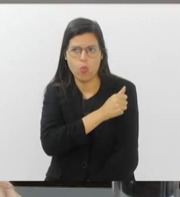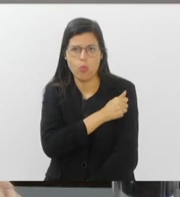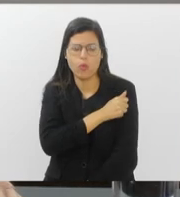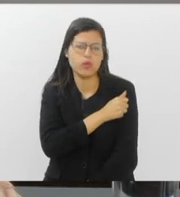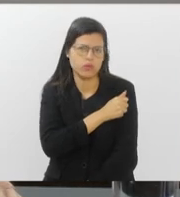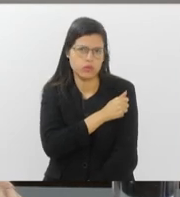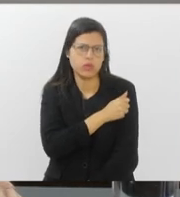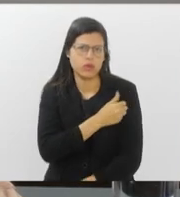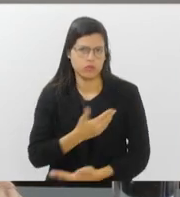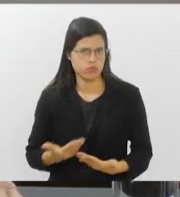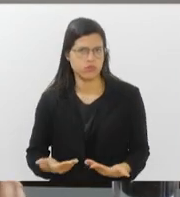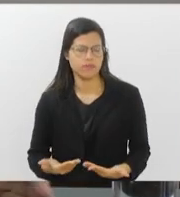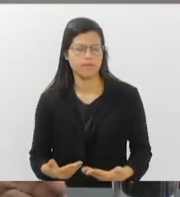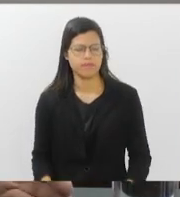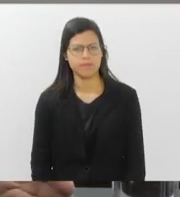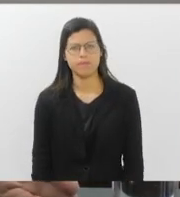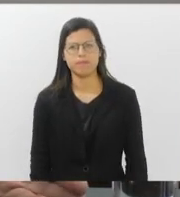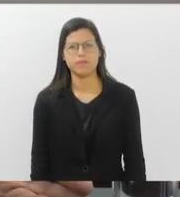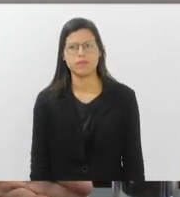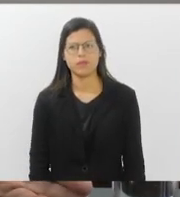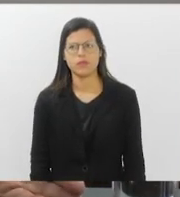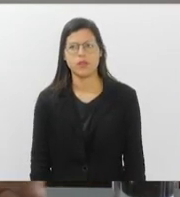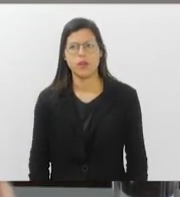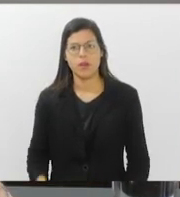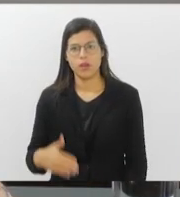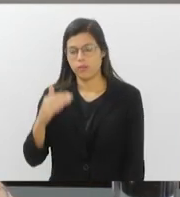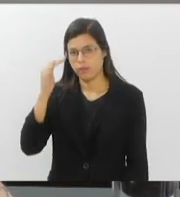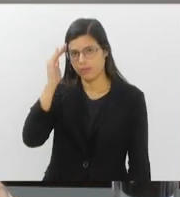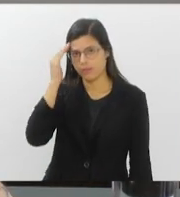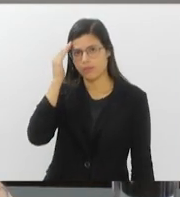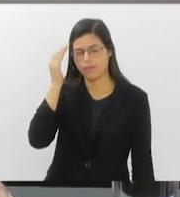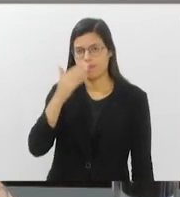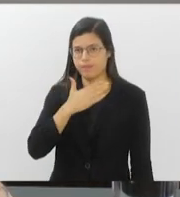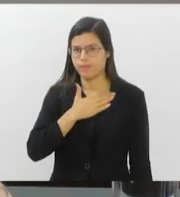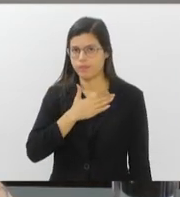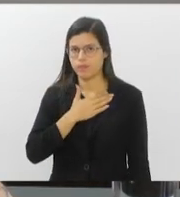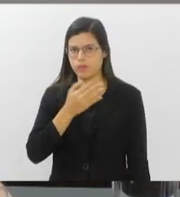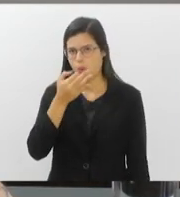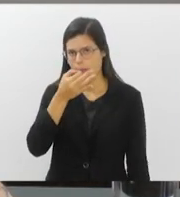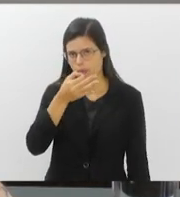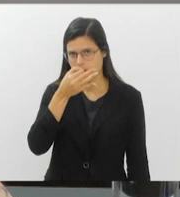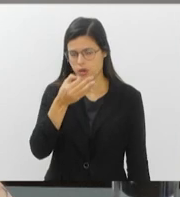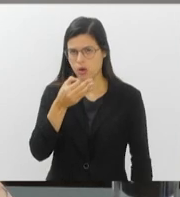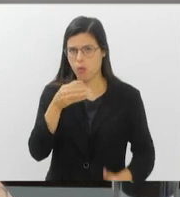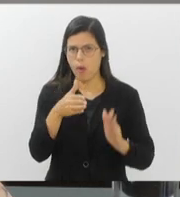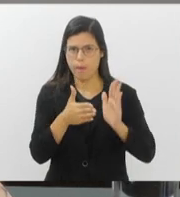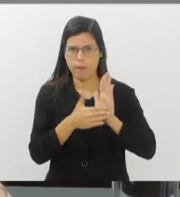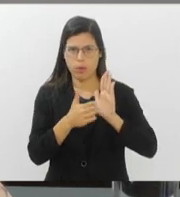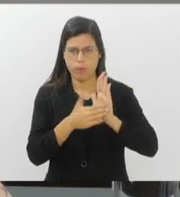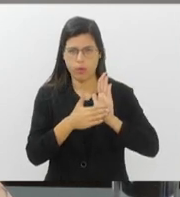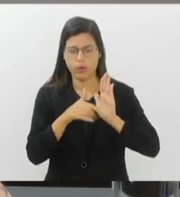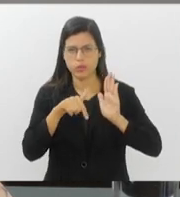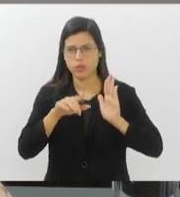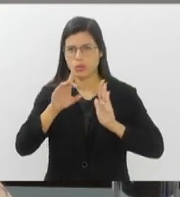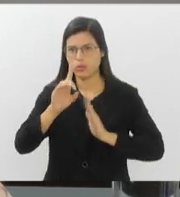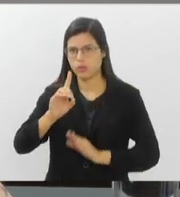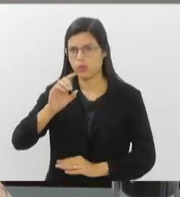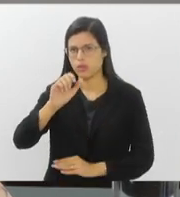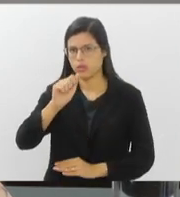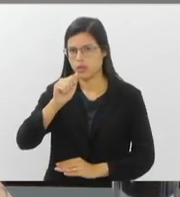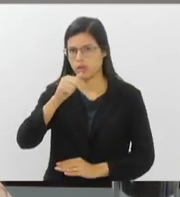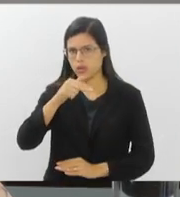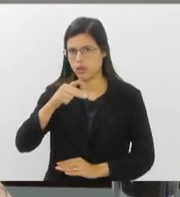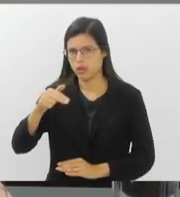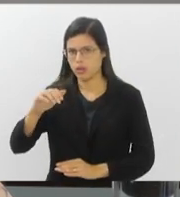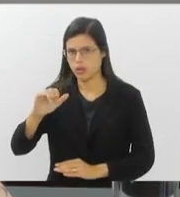volume muito grande. Então, no meu entendimento, a proposta do deputado Libreron é de